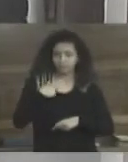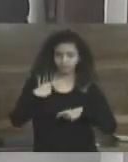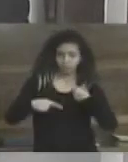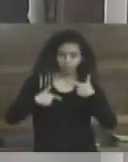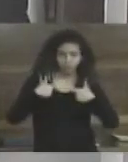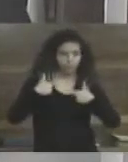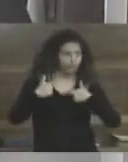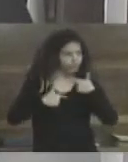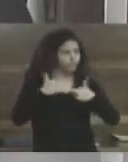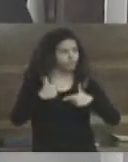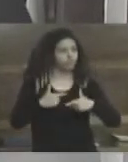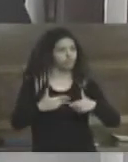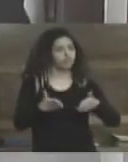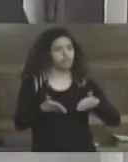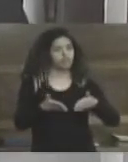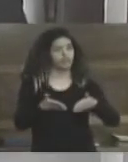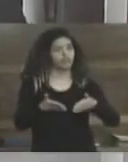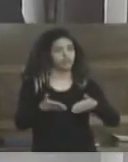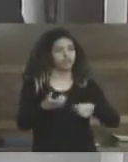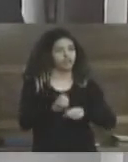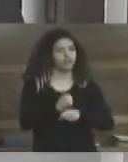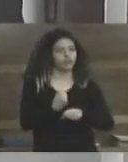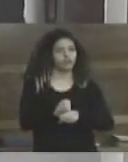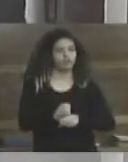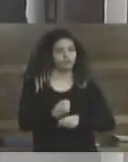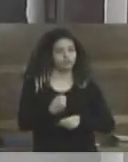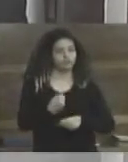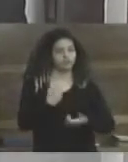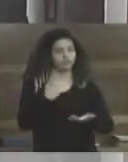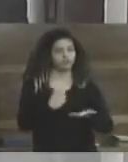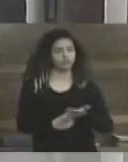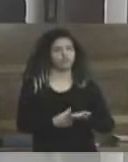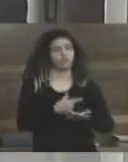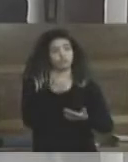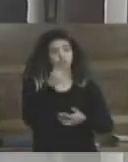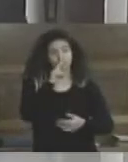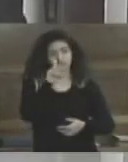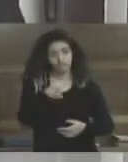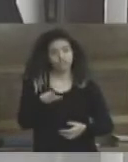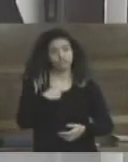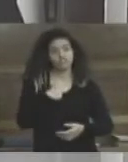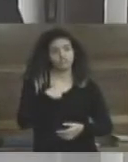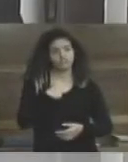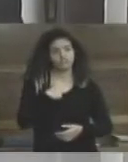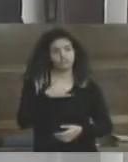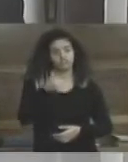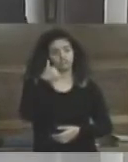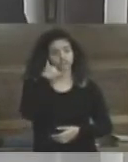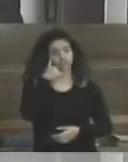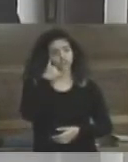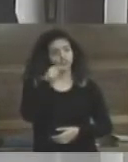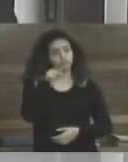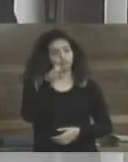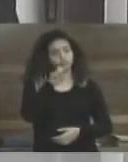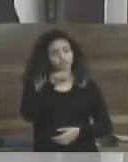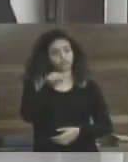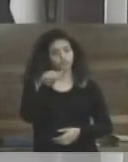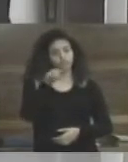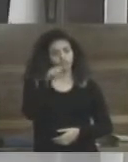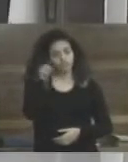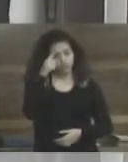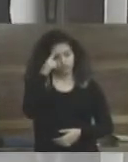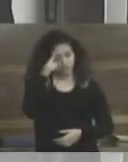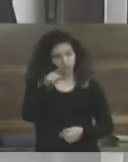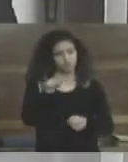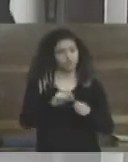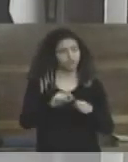obra chegou a ser licitada duas vezes, eu cheguei a conversar com o governador Pezão, ele colocou no Viva Voz, mandou fazer, foi licitado, meu